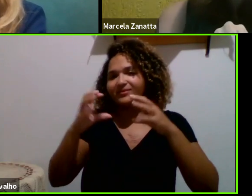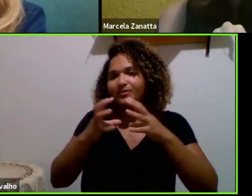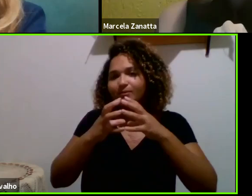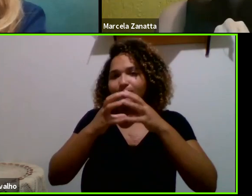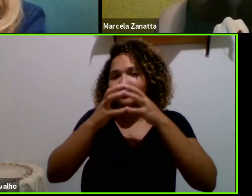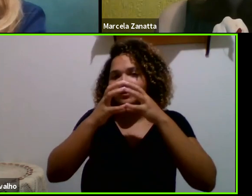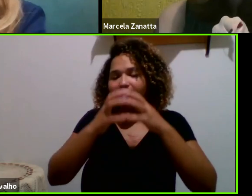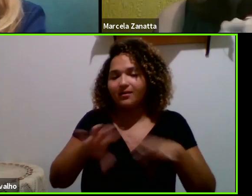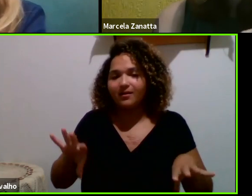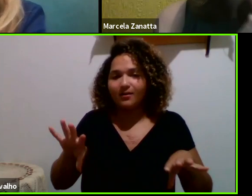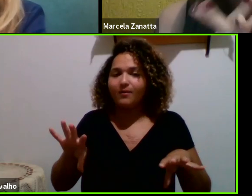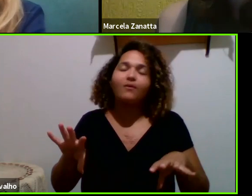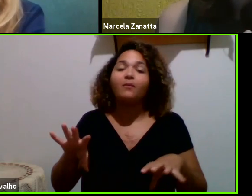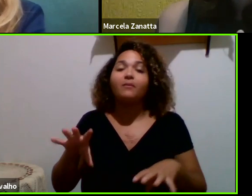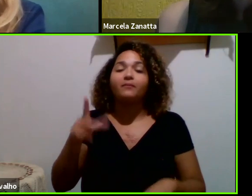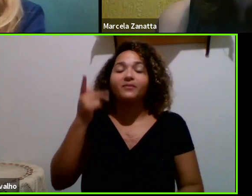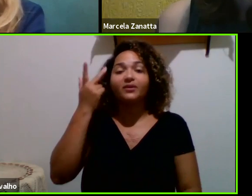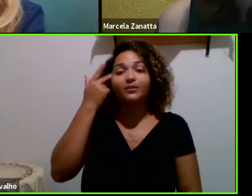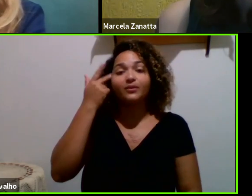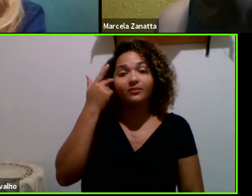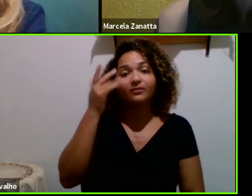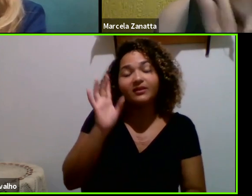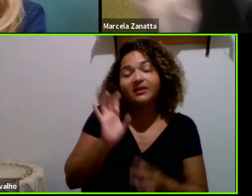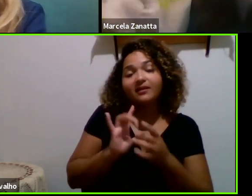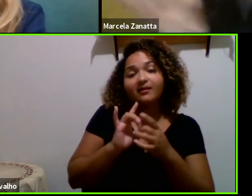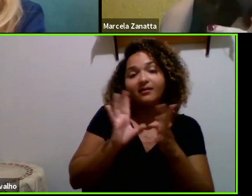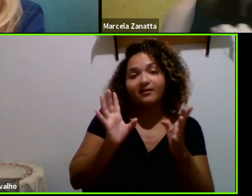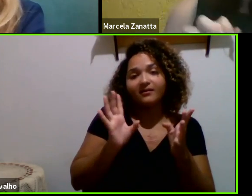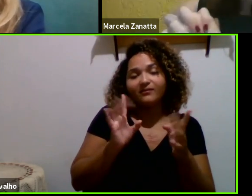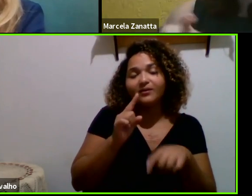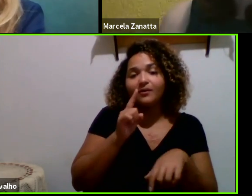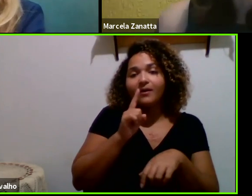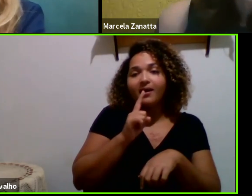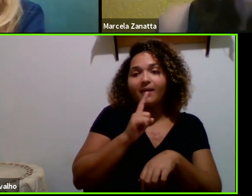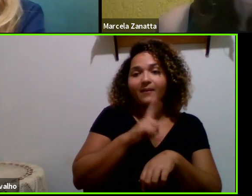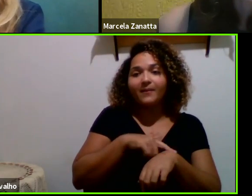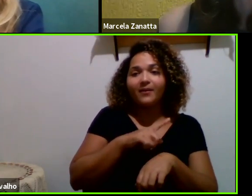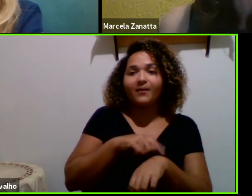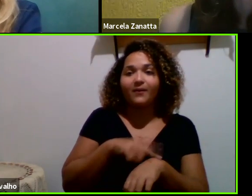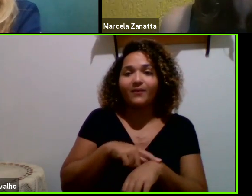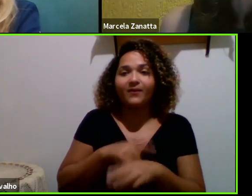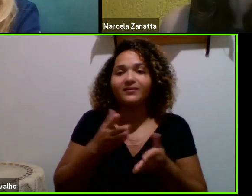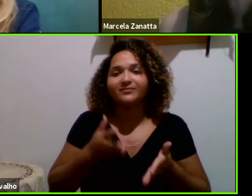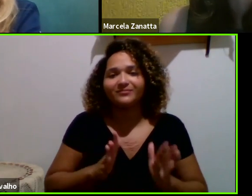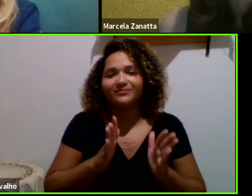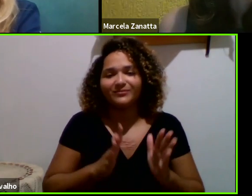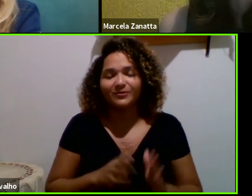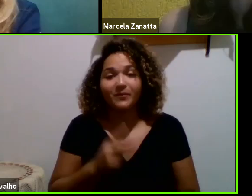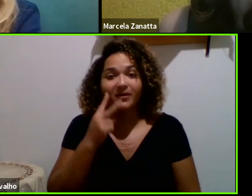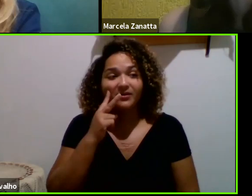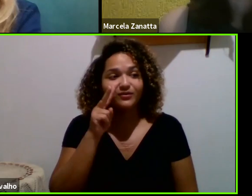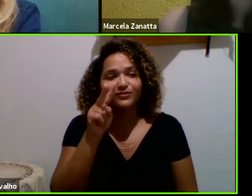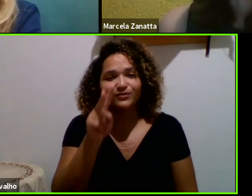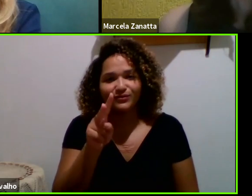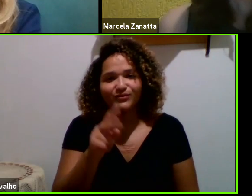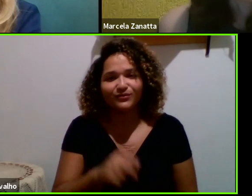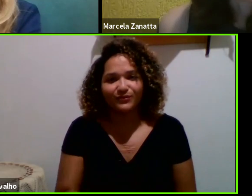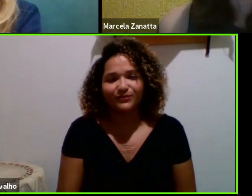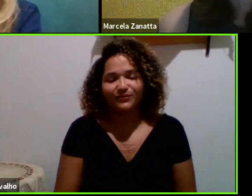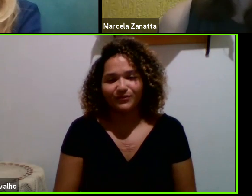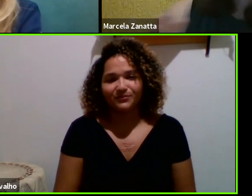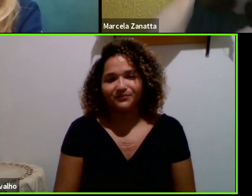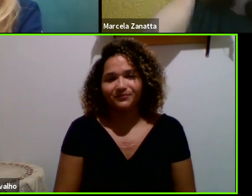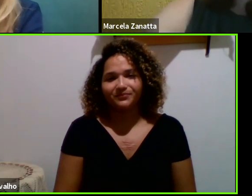melhor momento ali, no parto, né, Carol? Então, muito linda essa evolução aí que a gente conseguiu ver da nossa